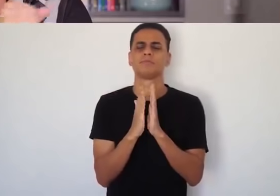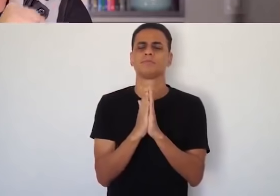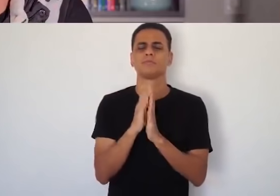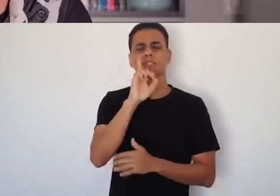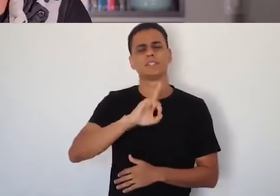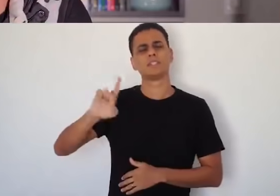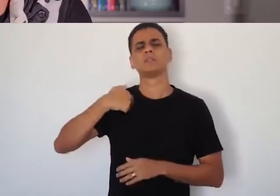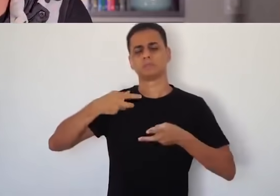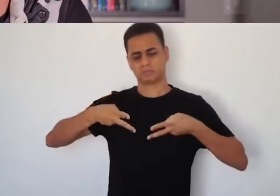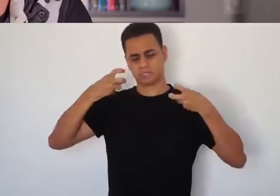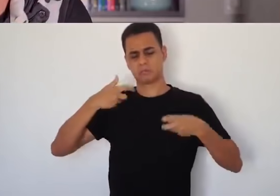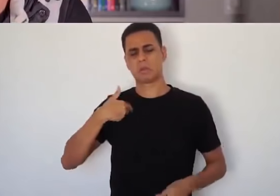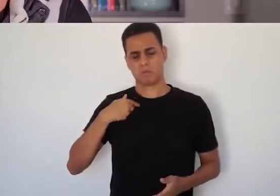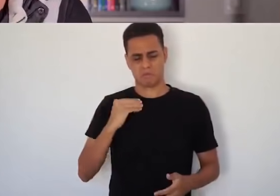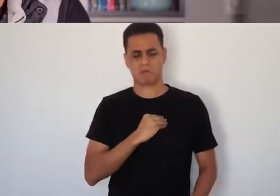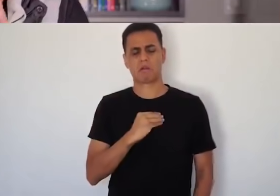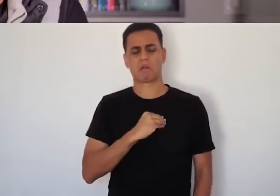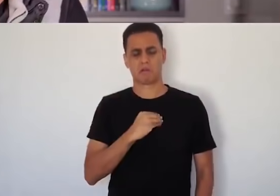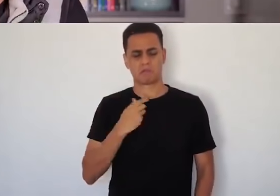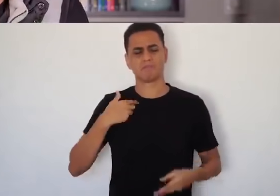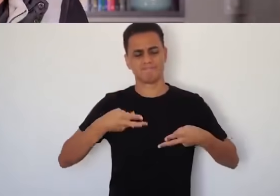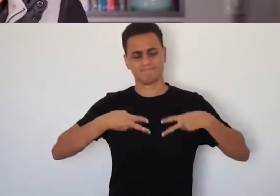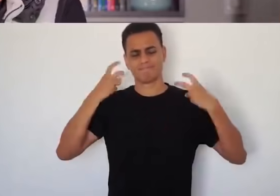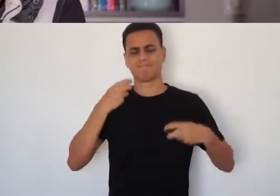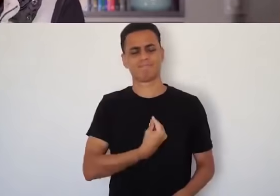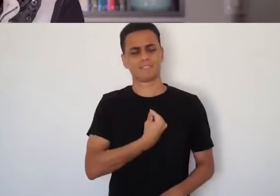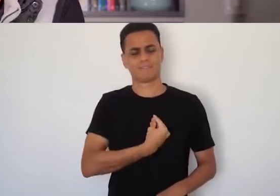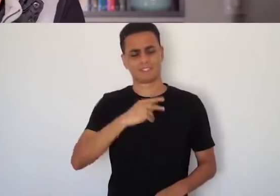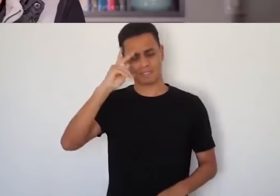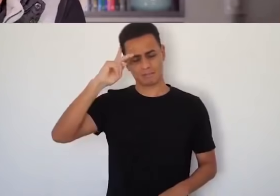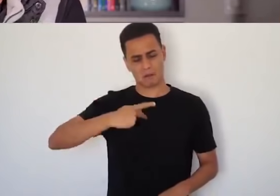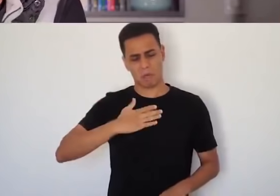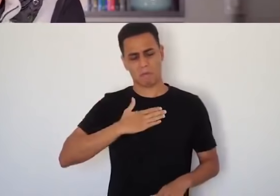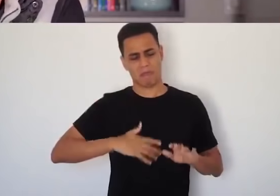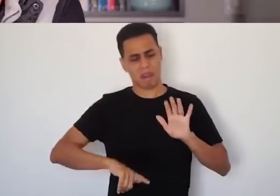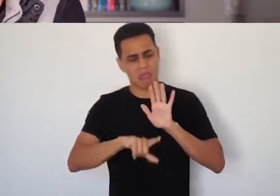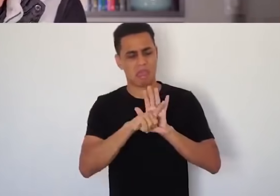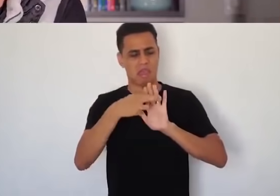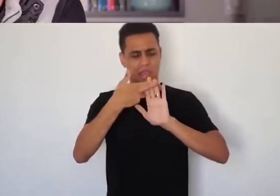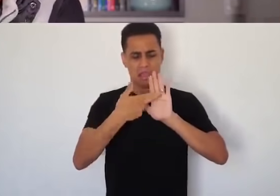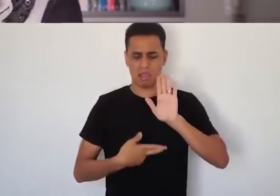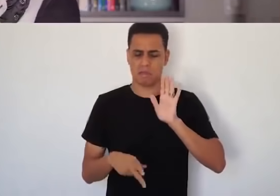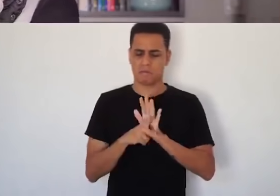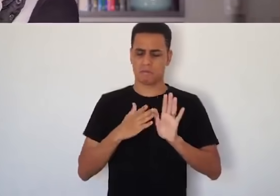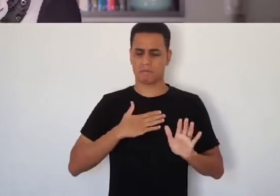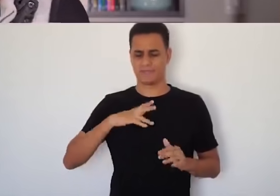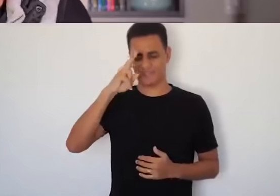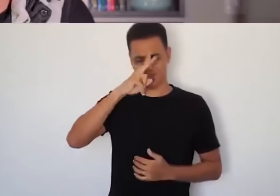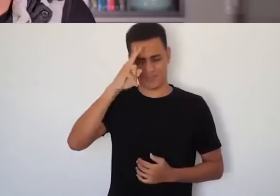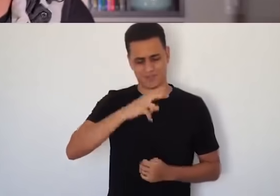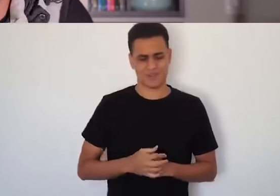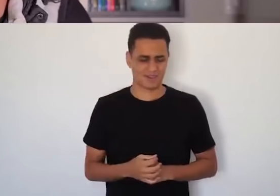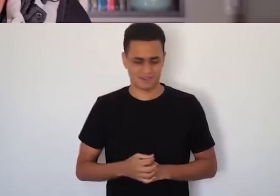meu Senhor e o meu Salvador. E eu quero agora, como um filho de Deus, viver para praticar as